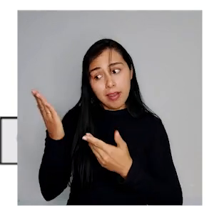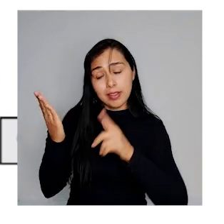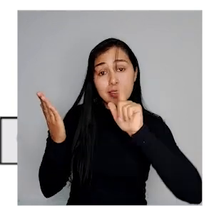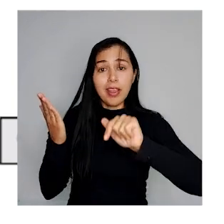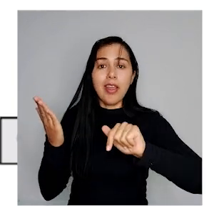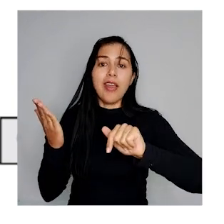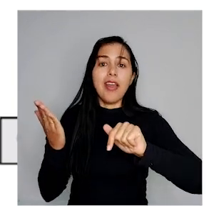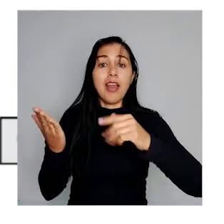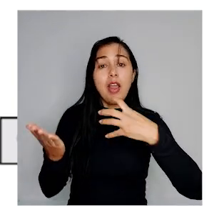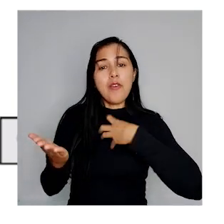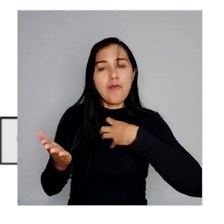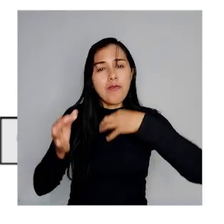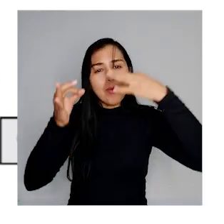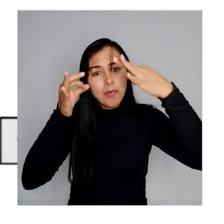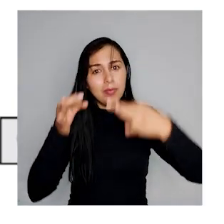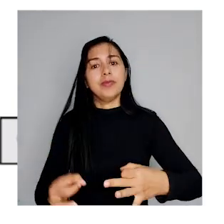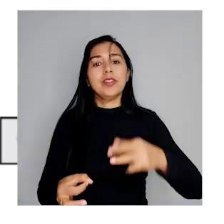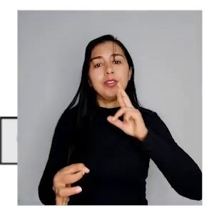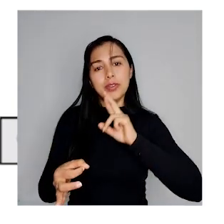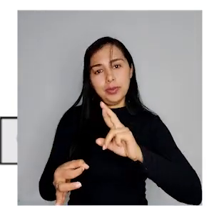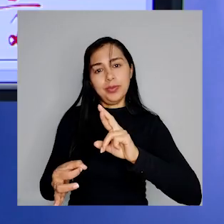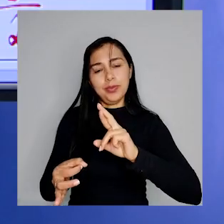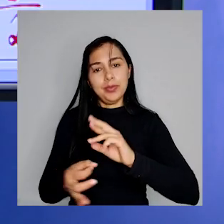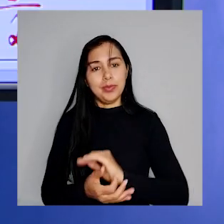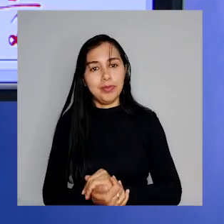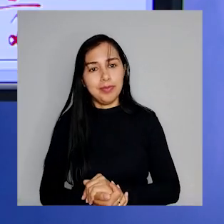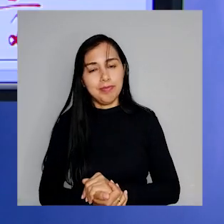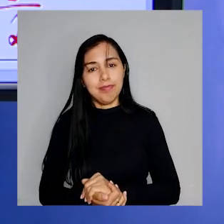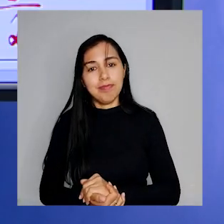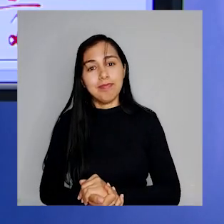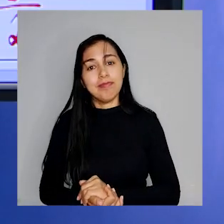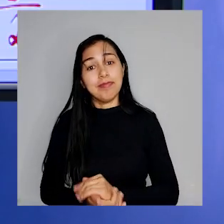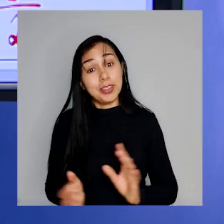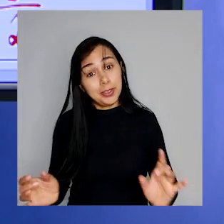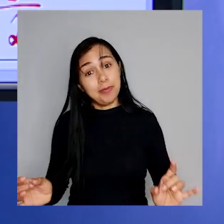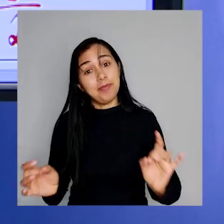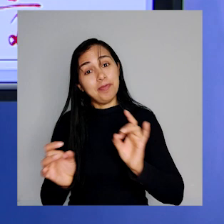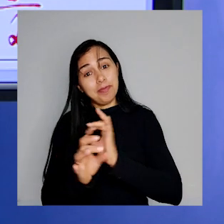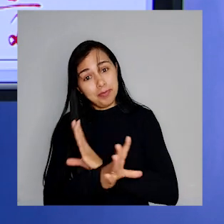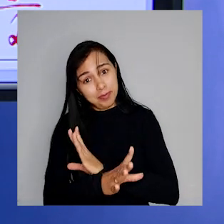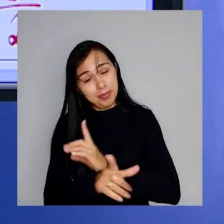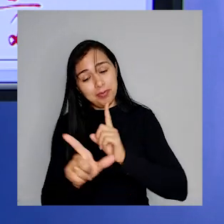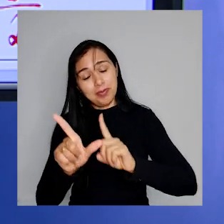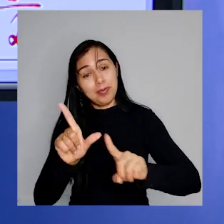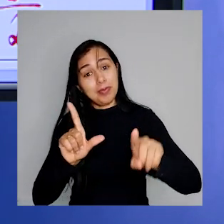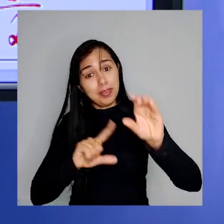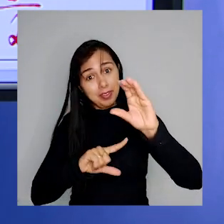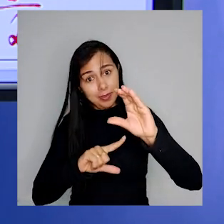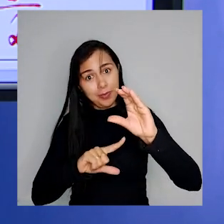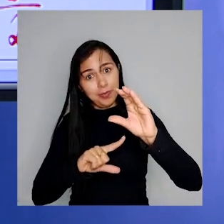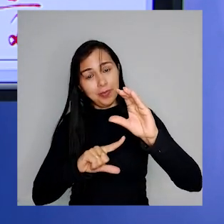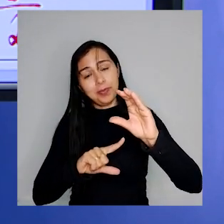seria a única configuração possível. Bom, pessoal, terminando aqui o item C, essa questão